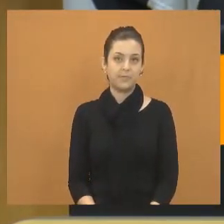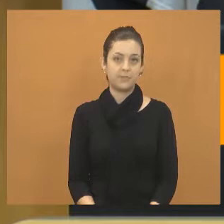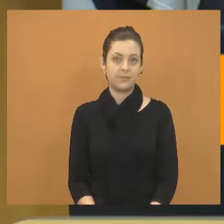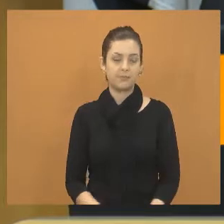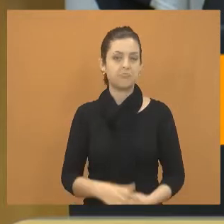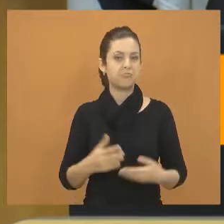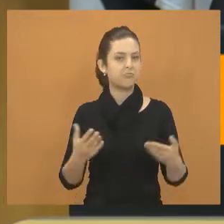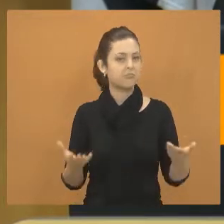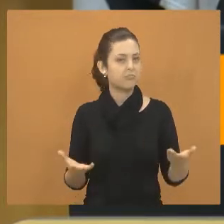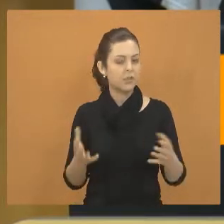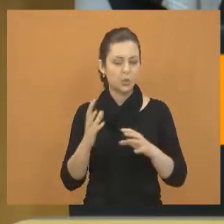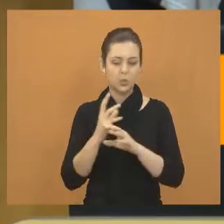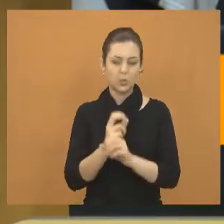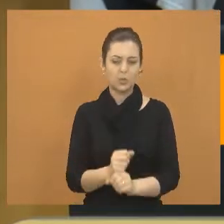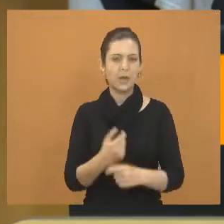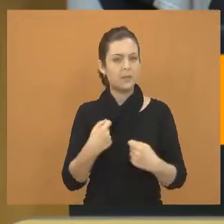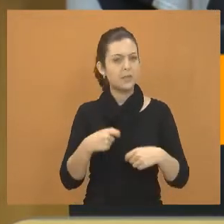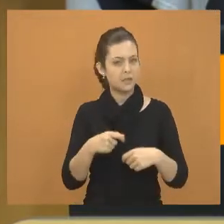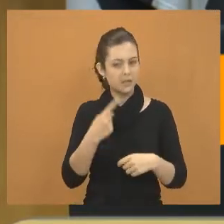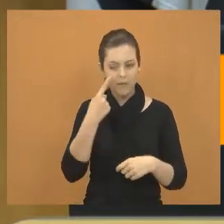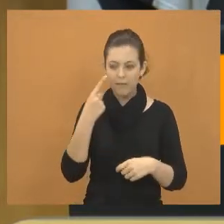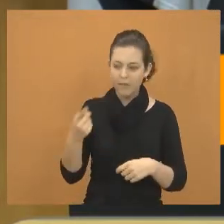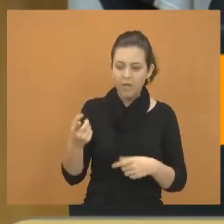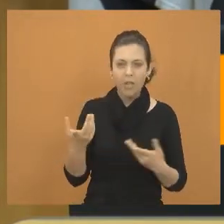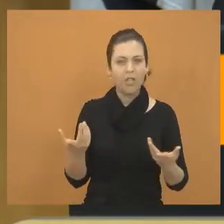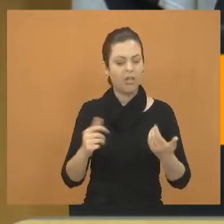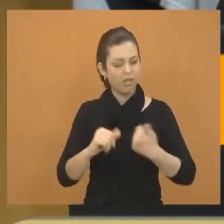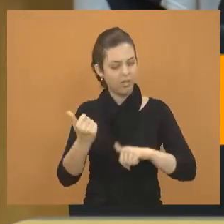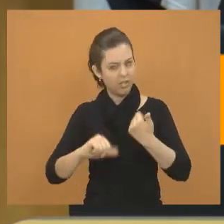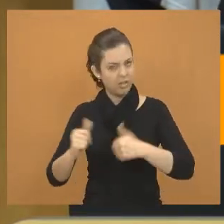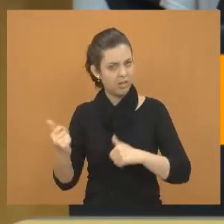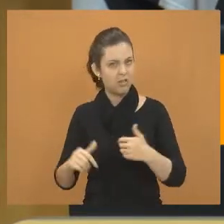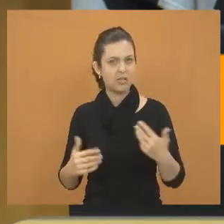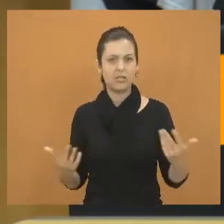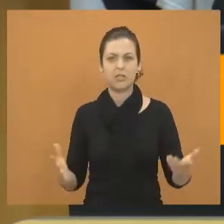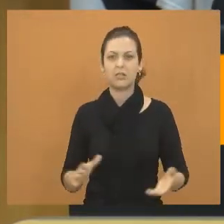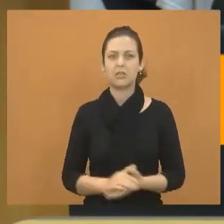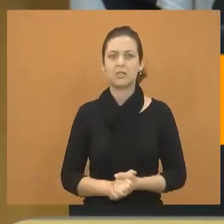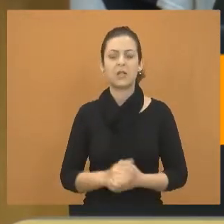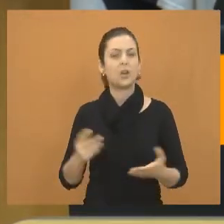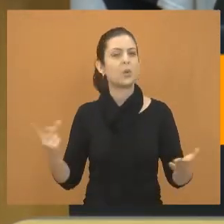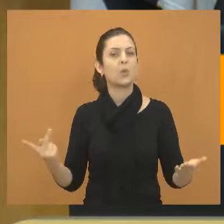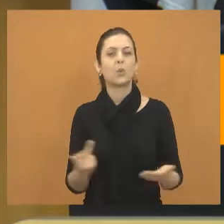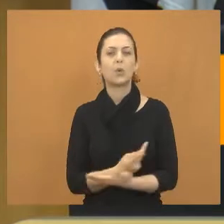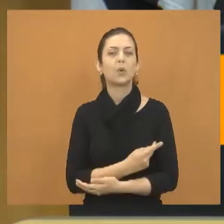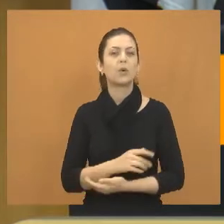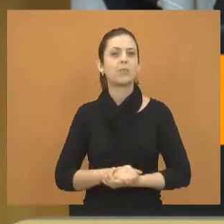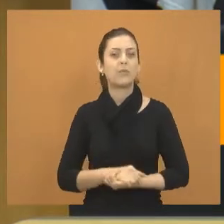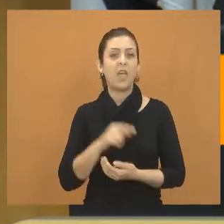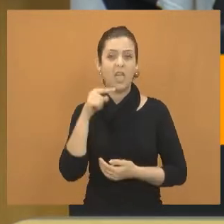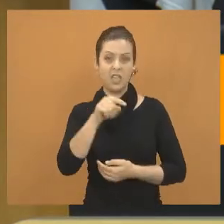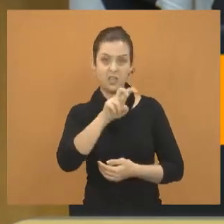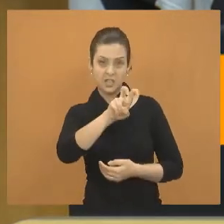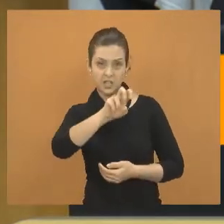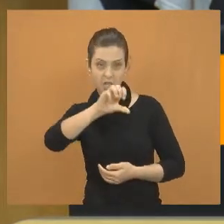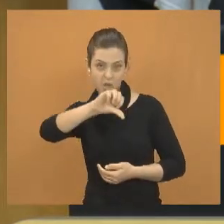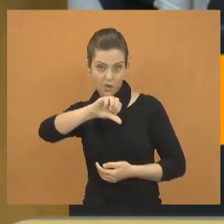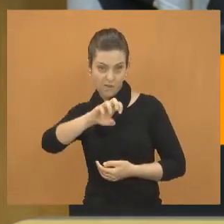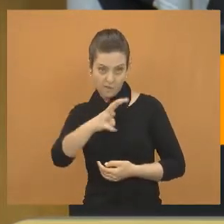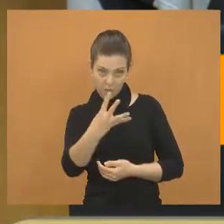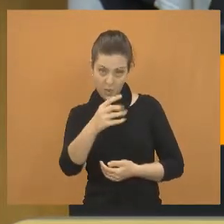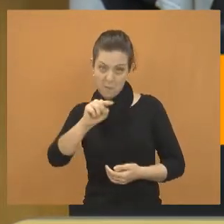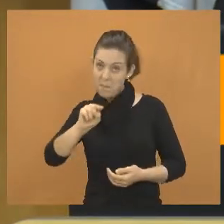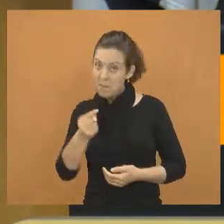Então, isso tudo precisa ser revisto. Por quê? Porque, senão, o que, que vai acontecer? Esses